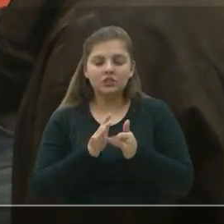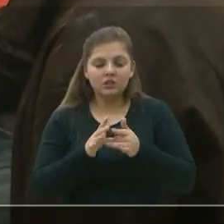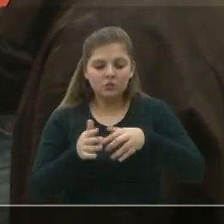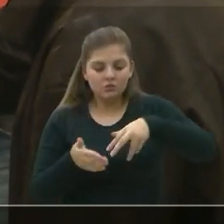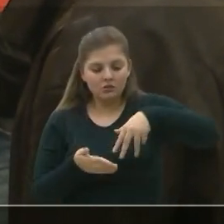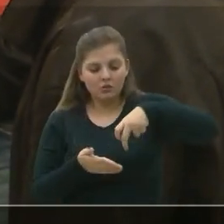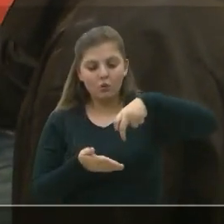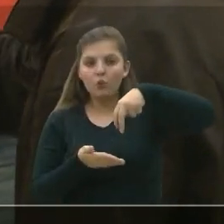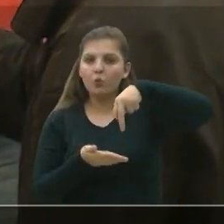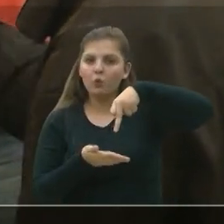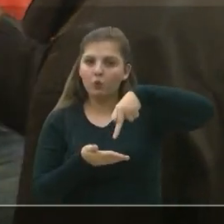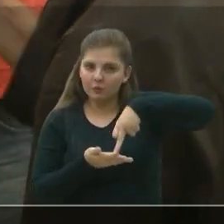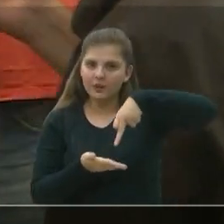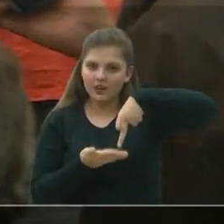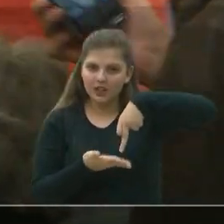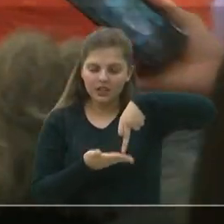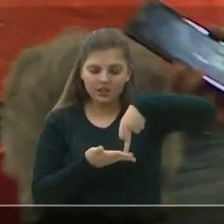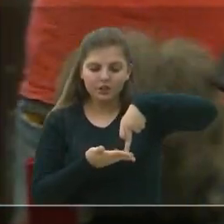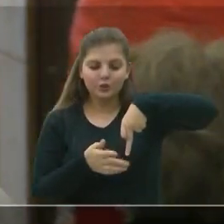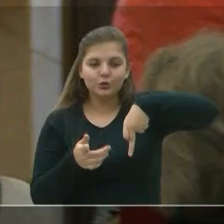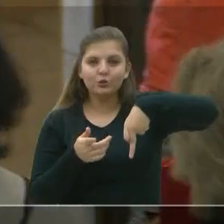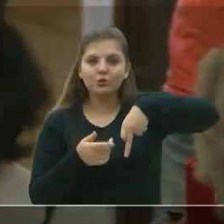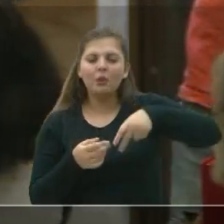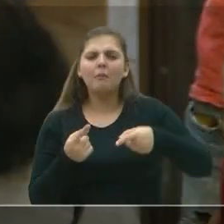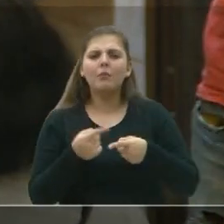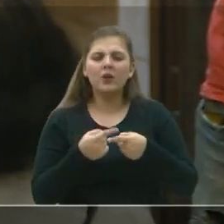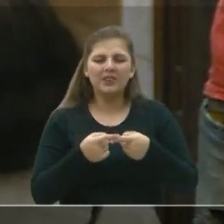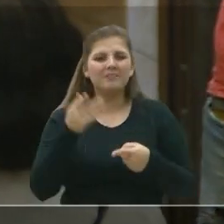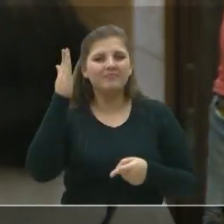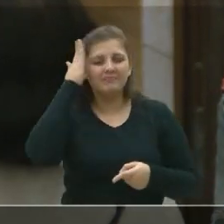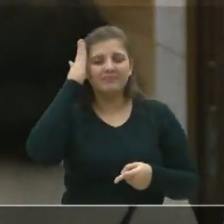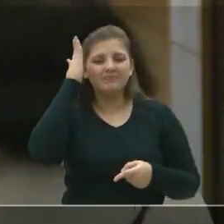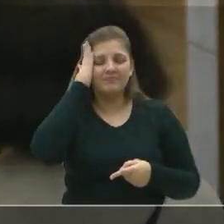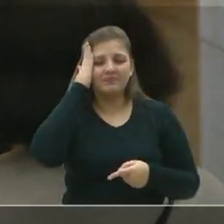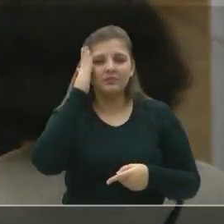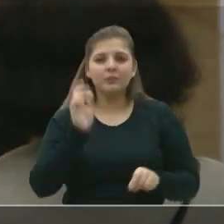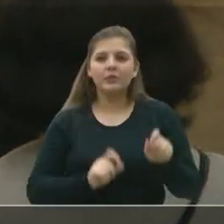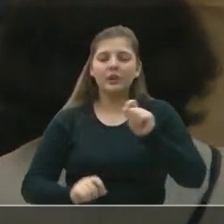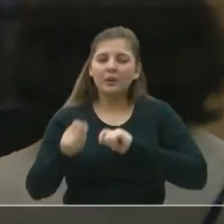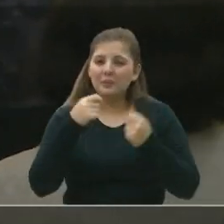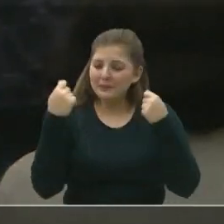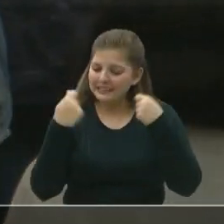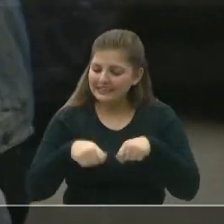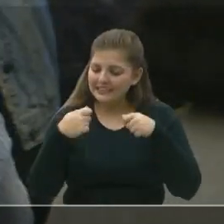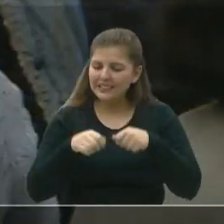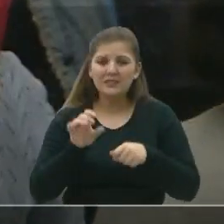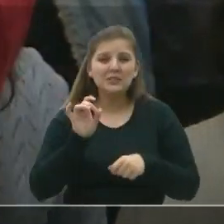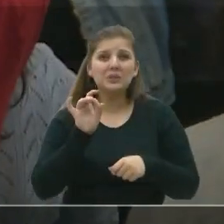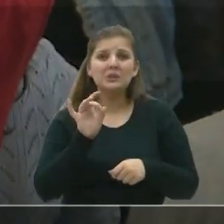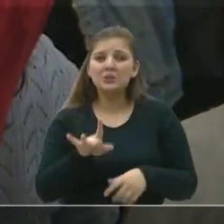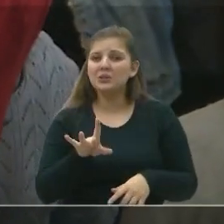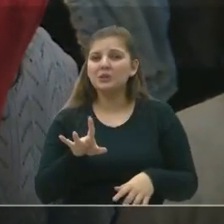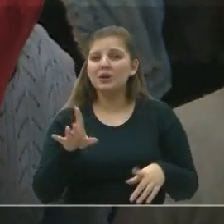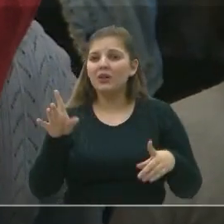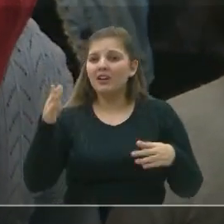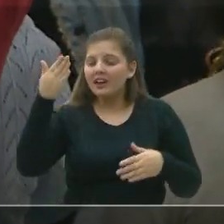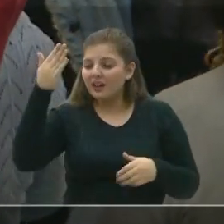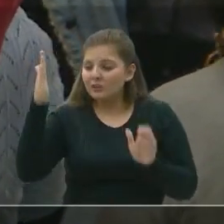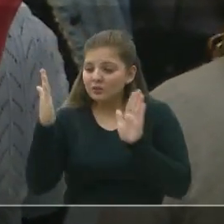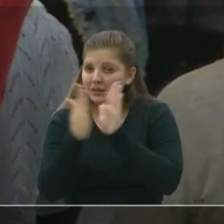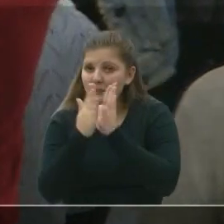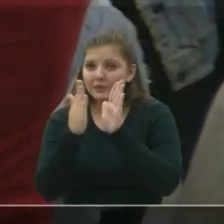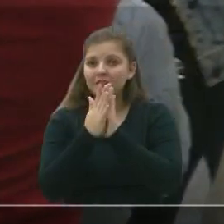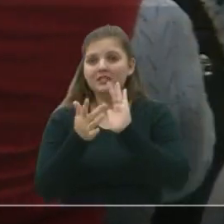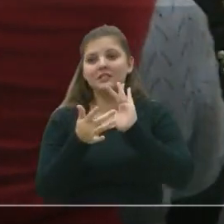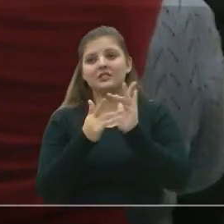paralítico, porque eles sabiam que o que precisava e o que bastava era estar na presença